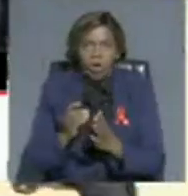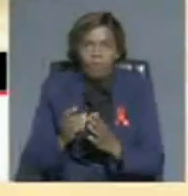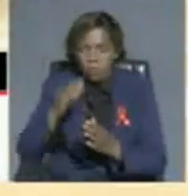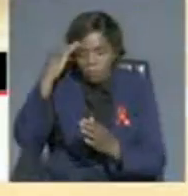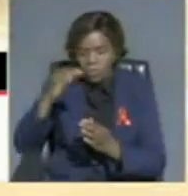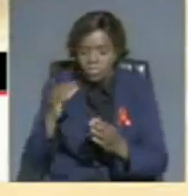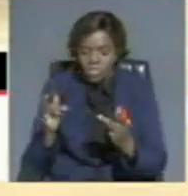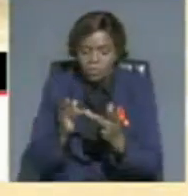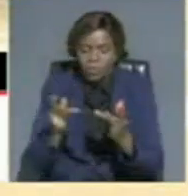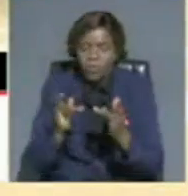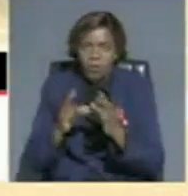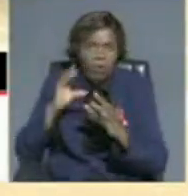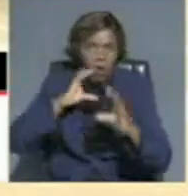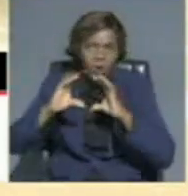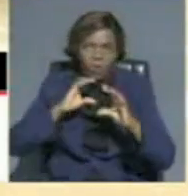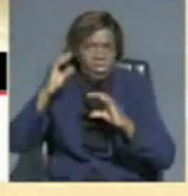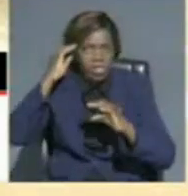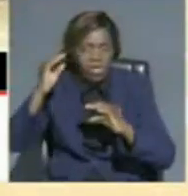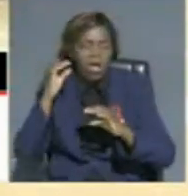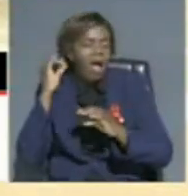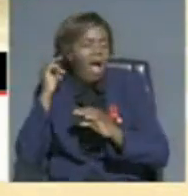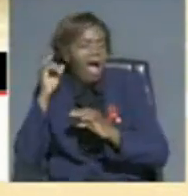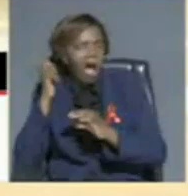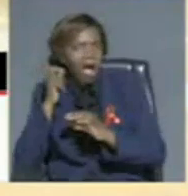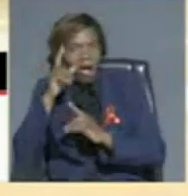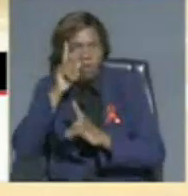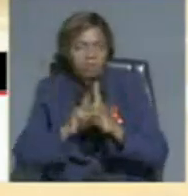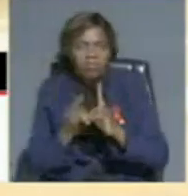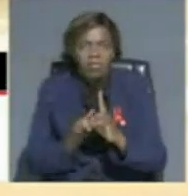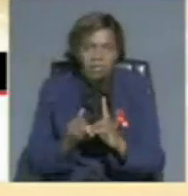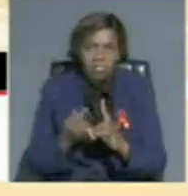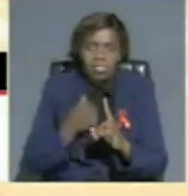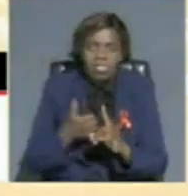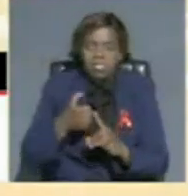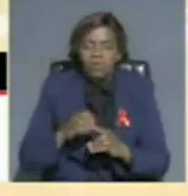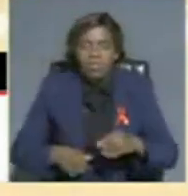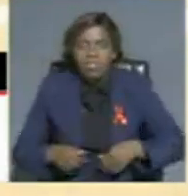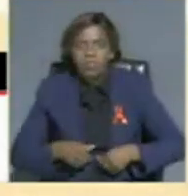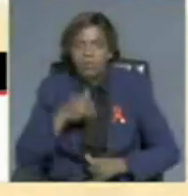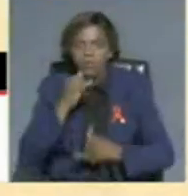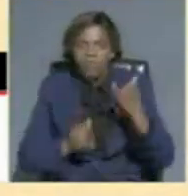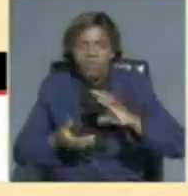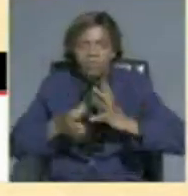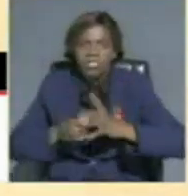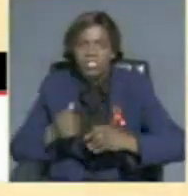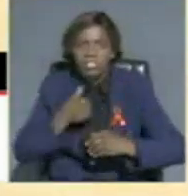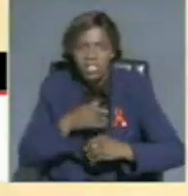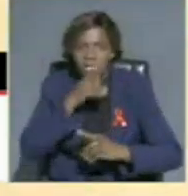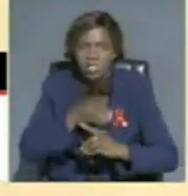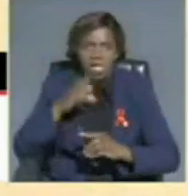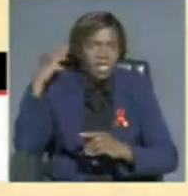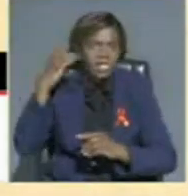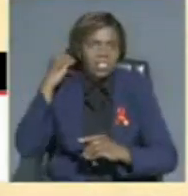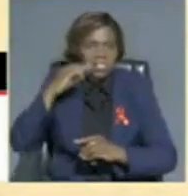TRT. Odília é a única mulher no leque de 50 jovens que terminaram com êxito a sua formação em Ciências